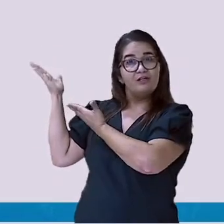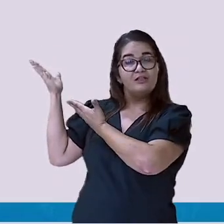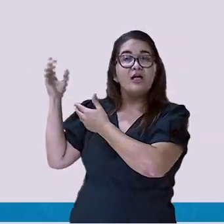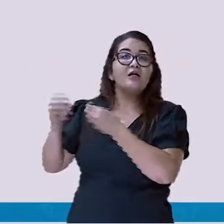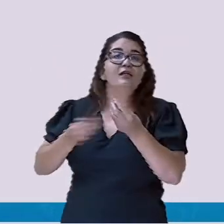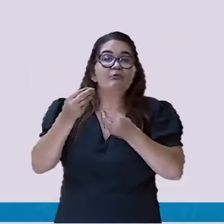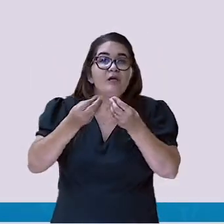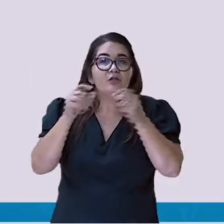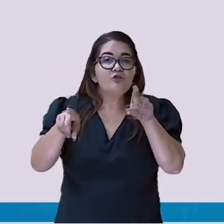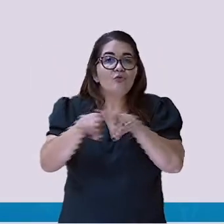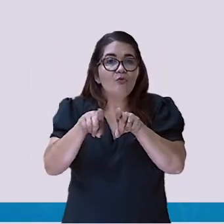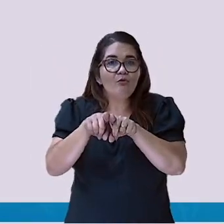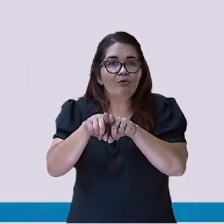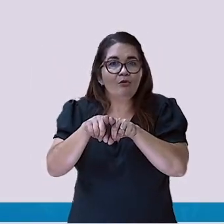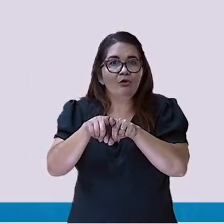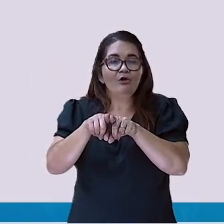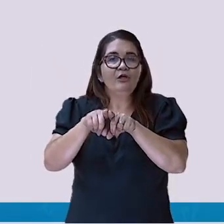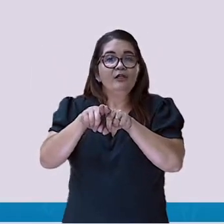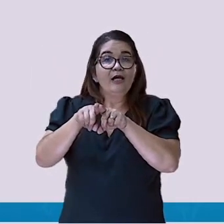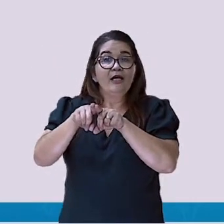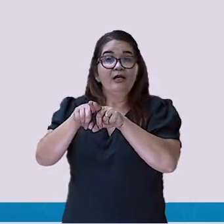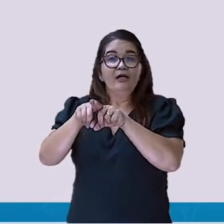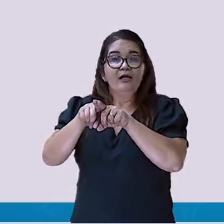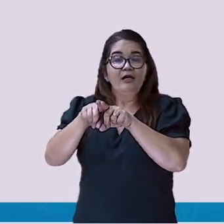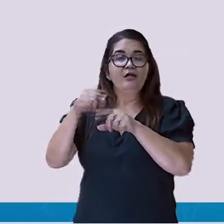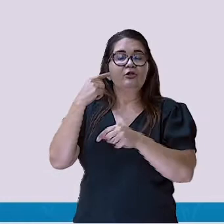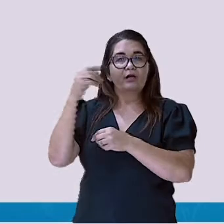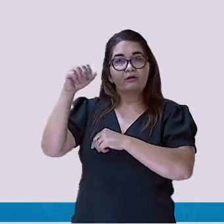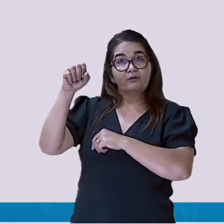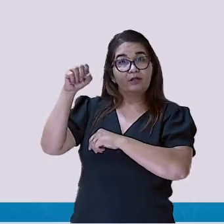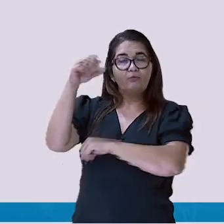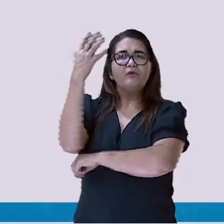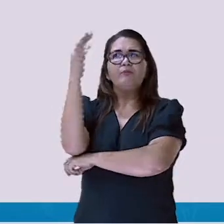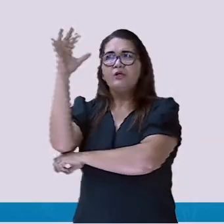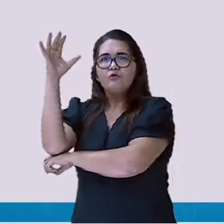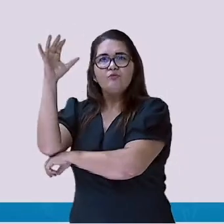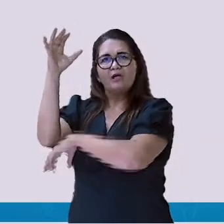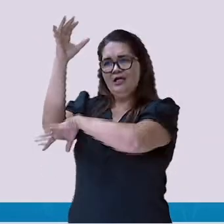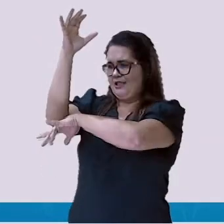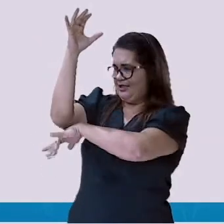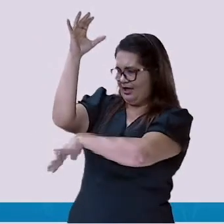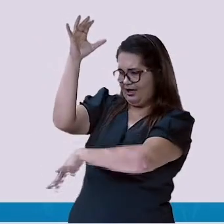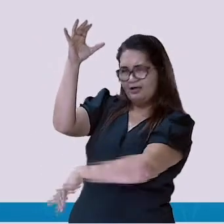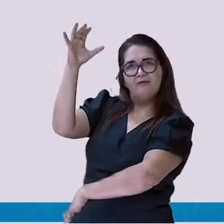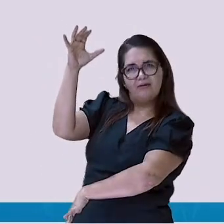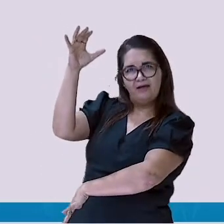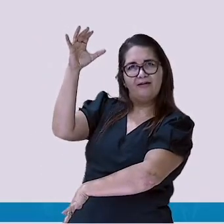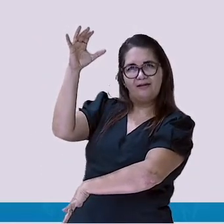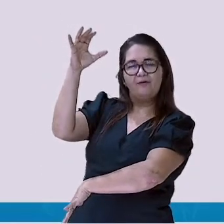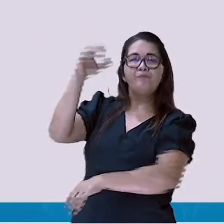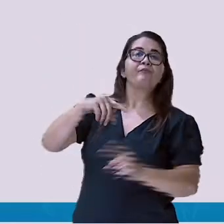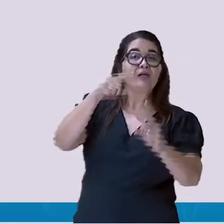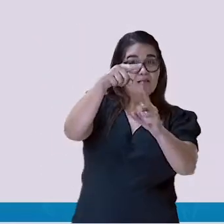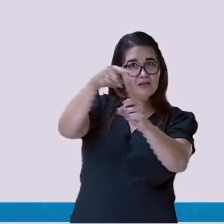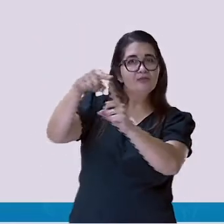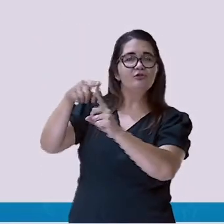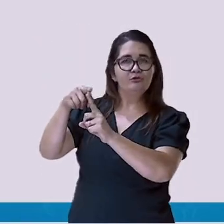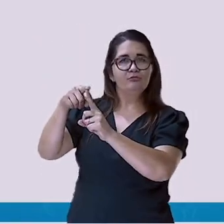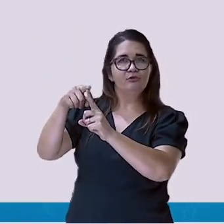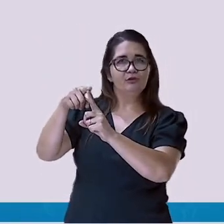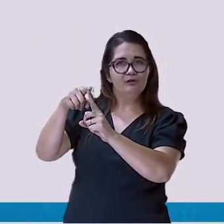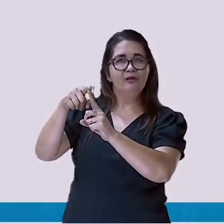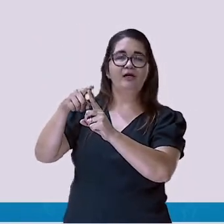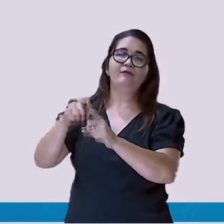complexa, e a gente tem também os manguezais, que são outro tipo de formação complexa. E hoje a gente vai falar